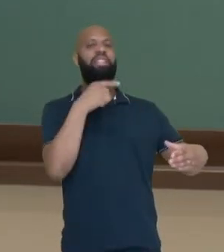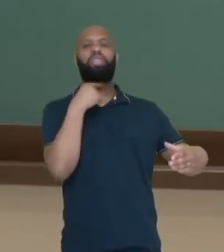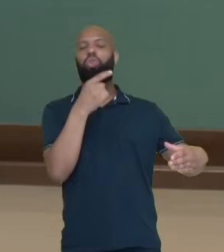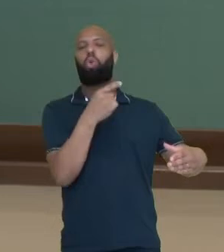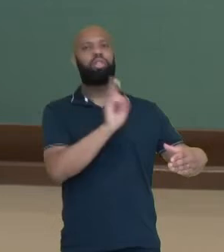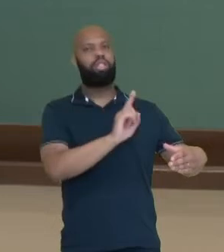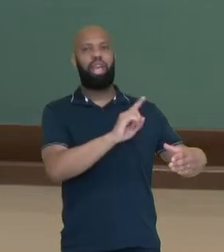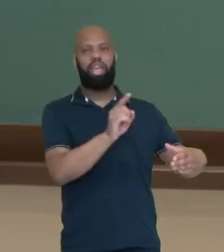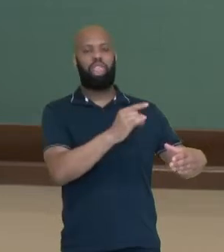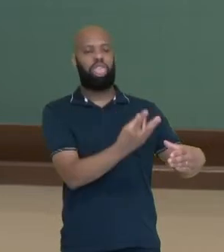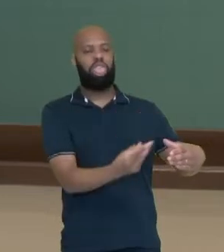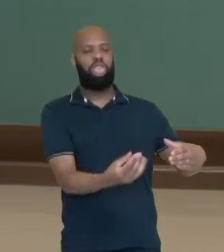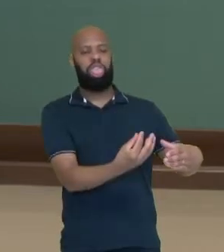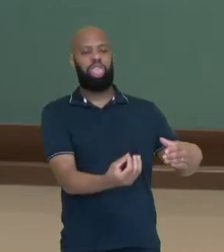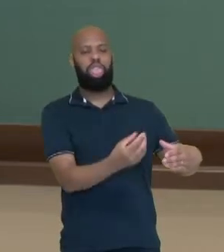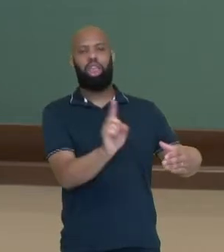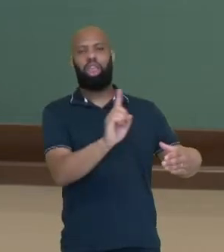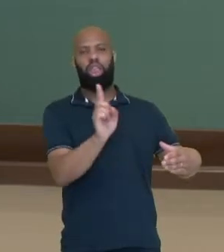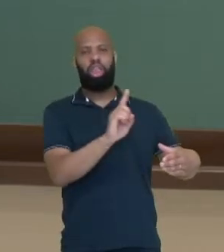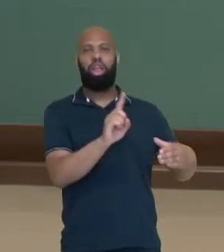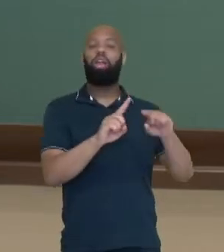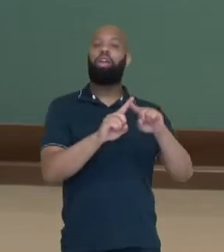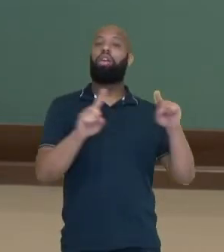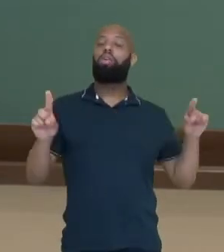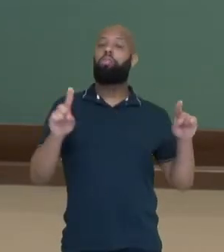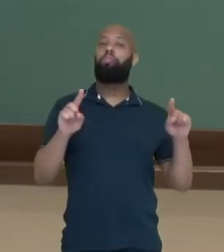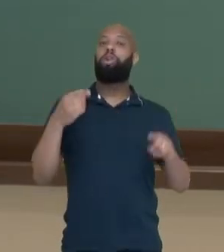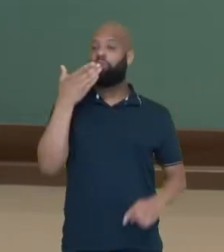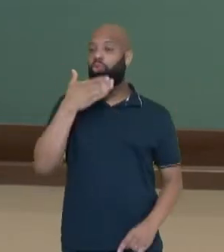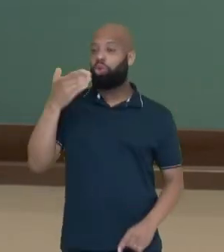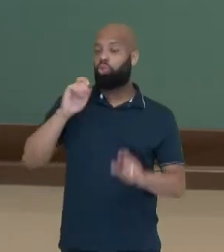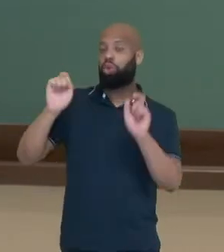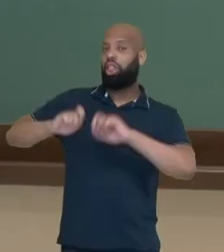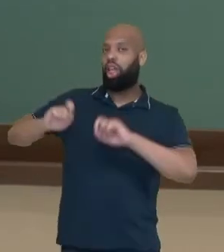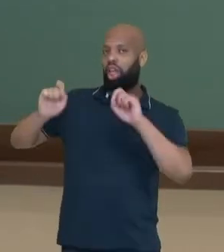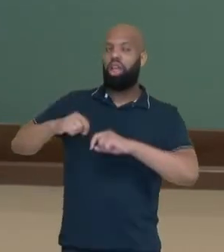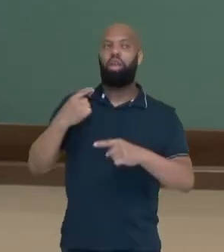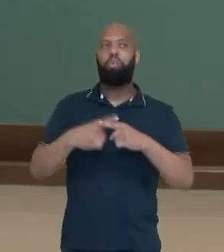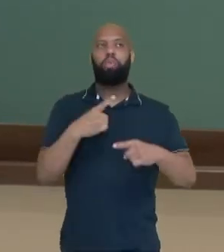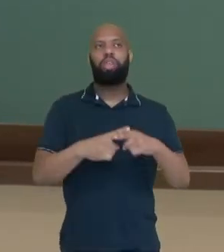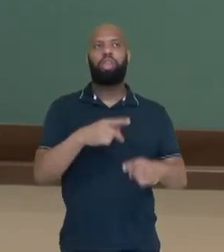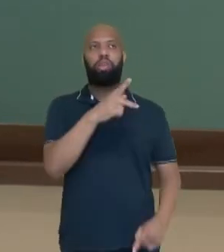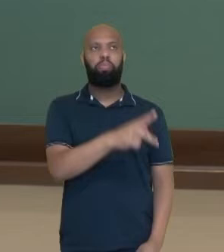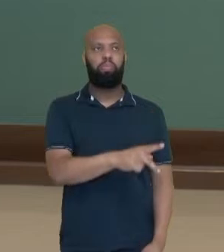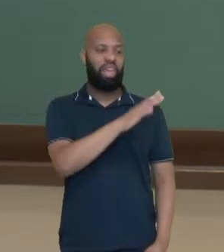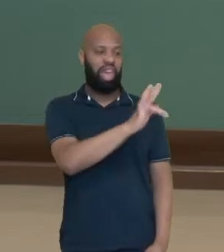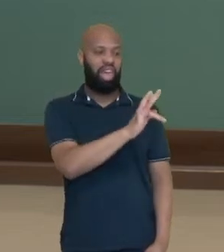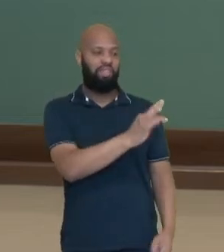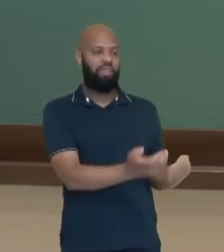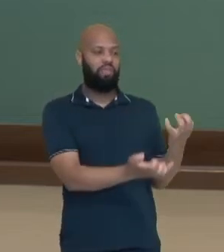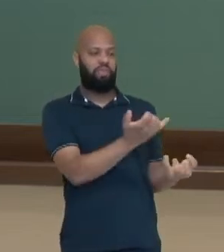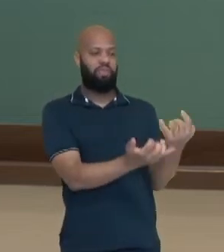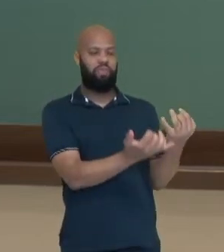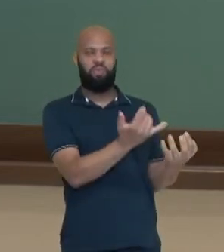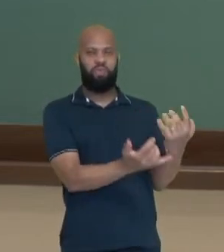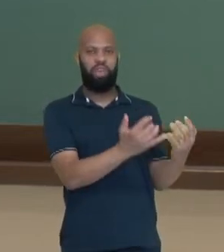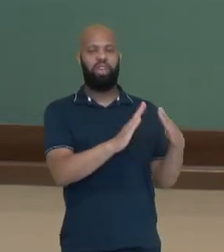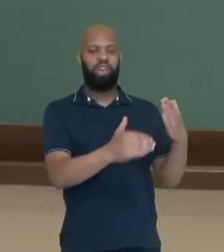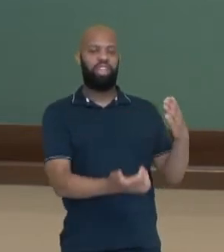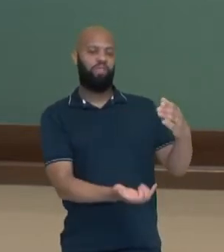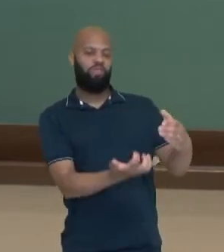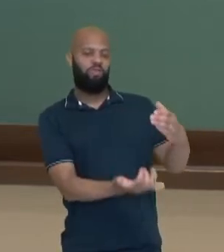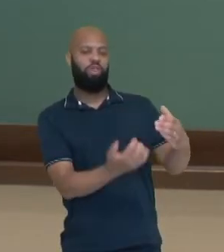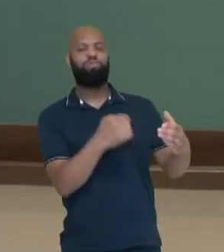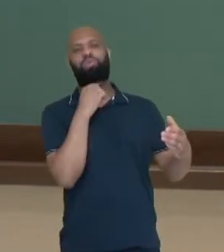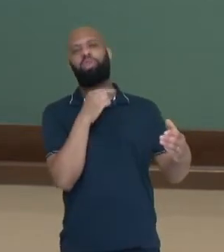você consegue derreter, fazer o processo de fusão desse sal, porque o ponto de fusão do sal é muito elevado e a chama do fogão não alcança